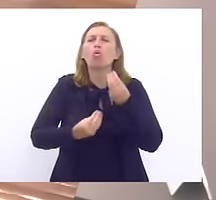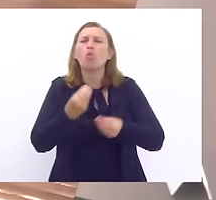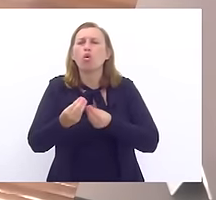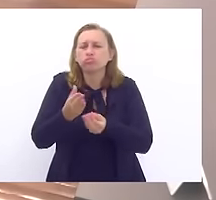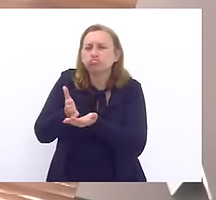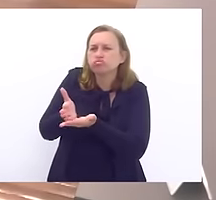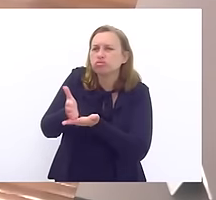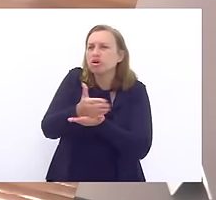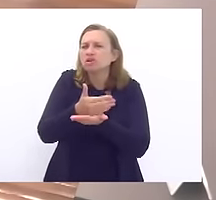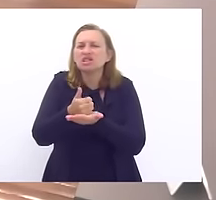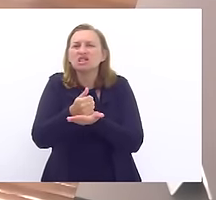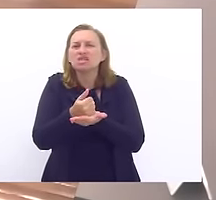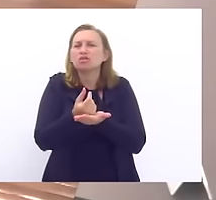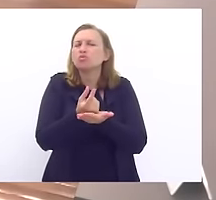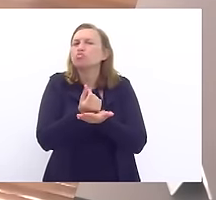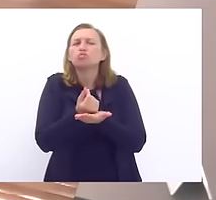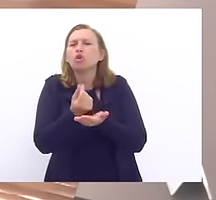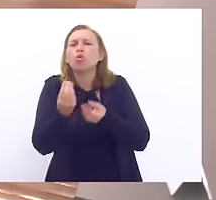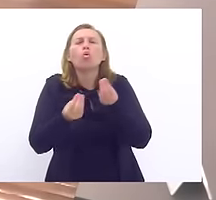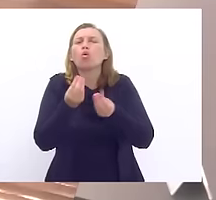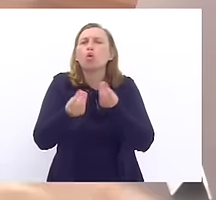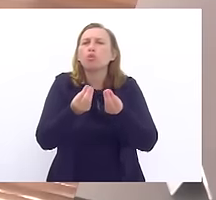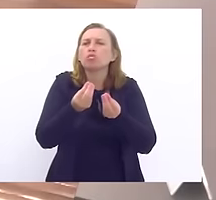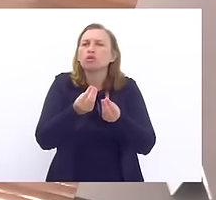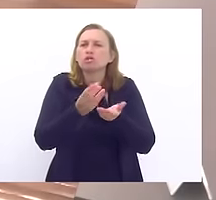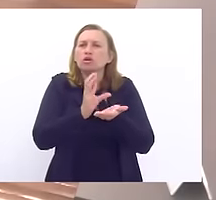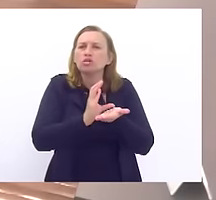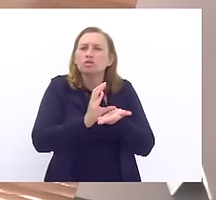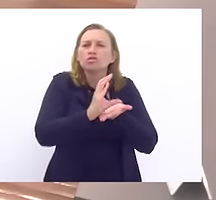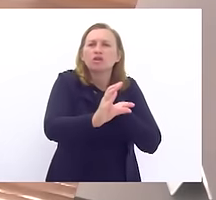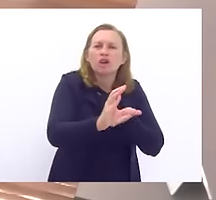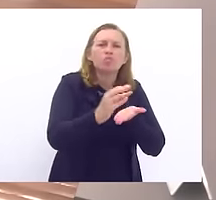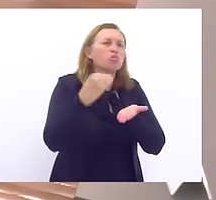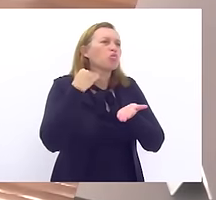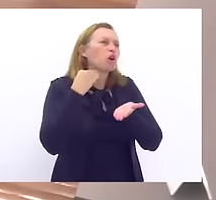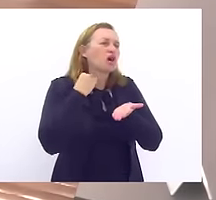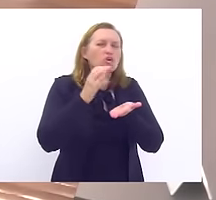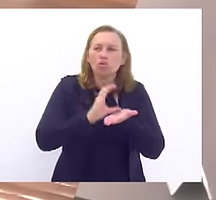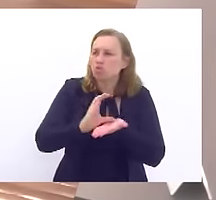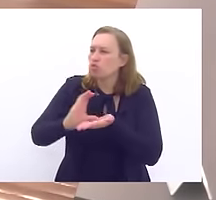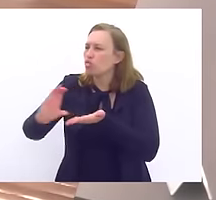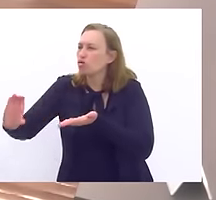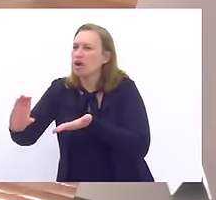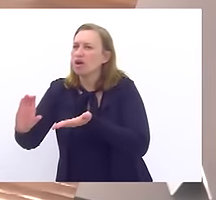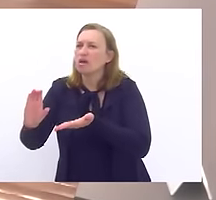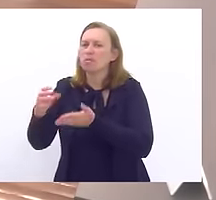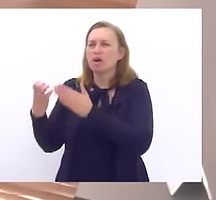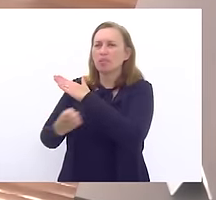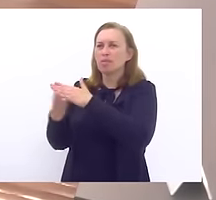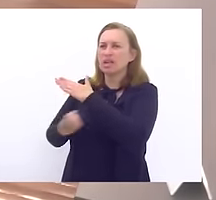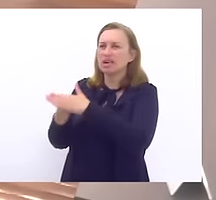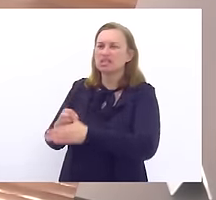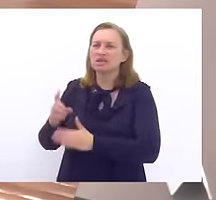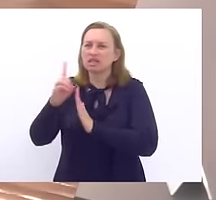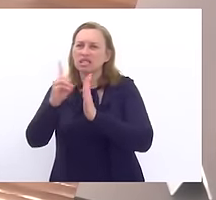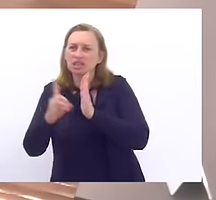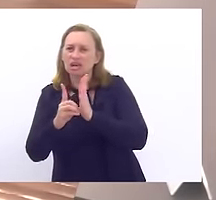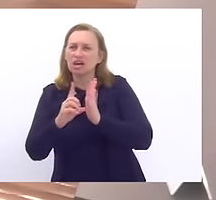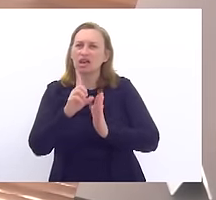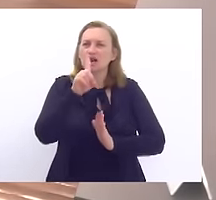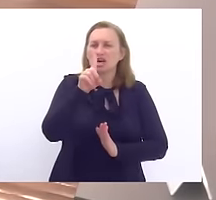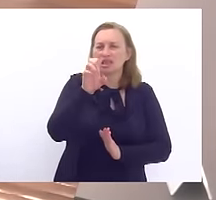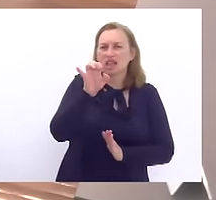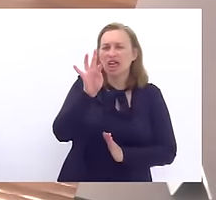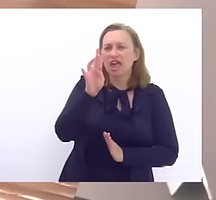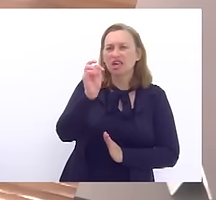que é recolhido essa taxa para que conta vai essa taxa se vai para empresa depois para o DS vai para o Detro se o neto Repassa algo